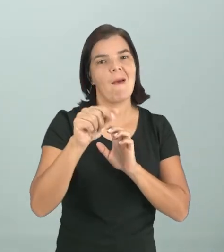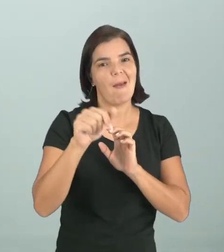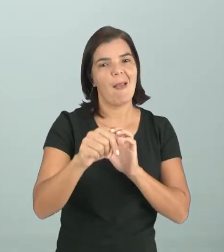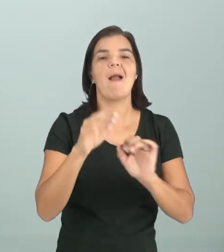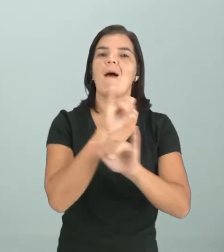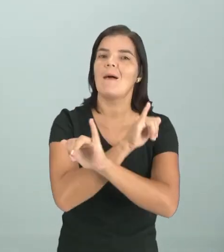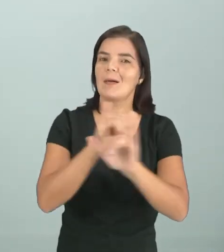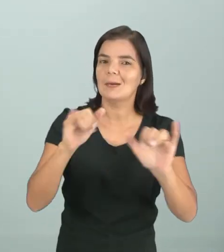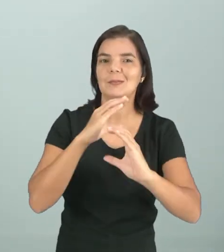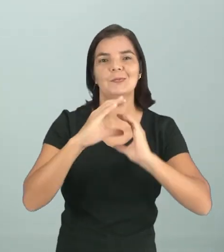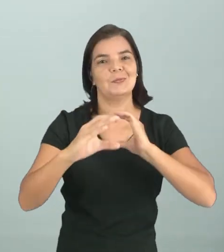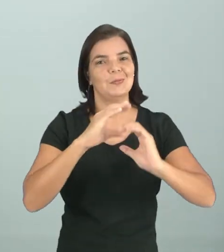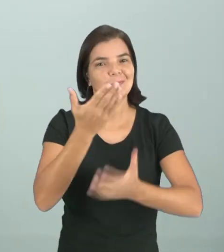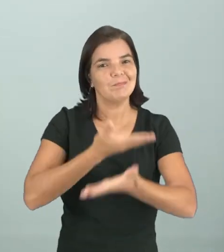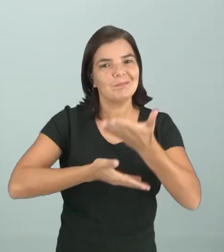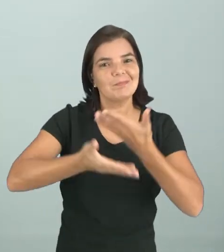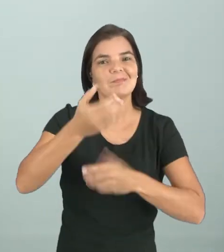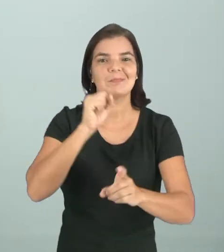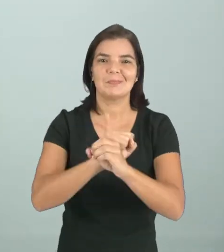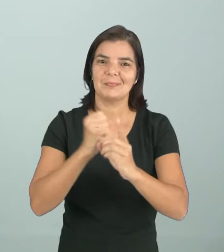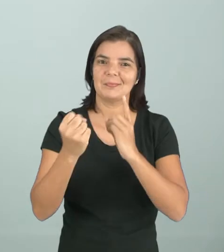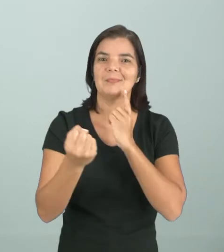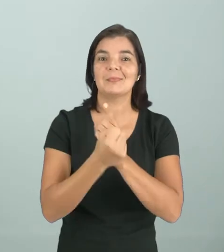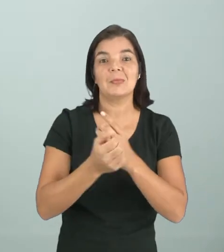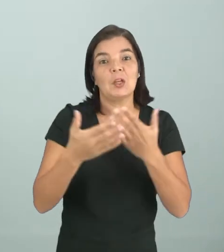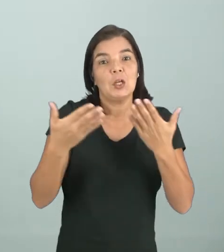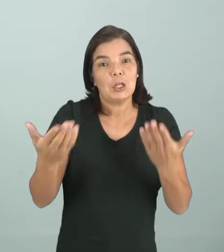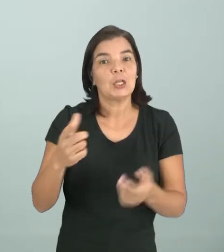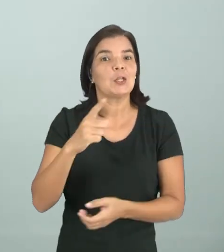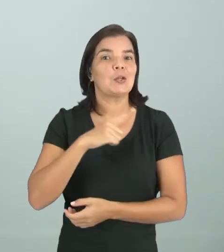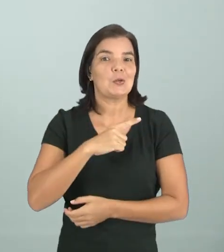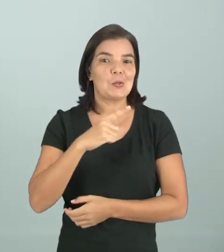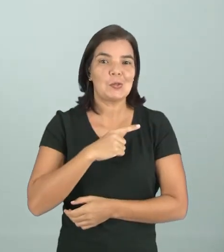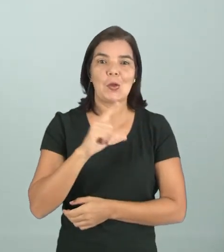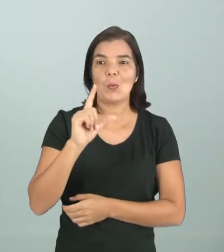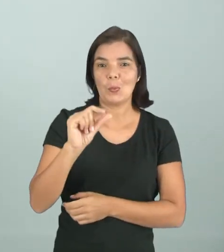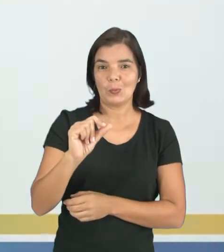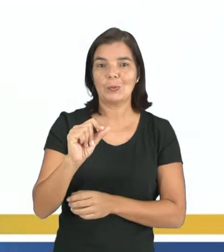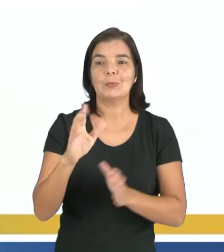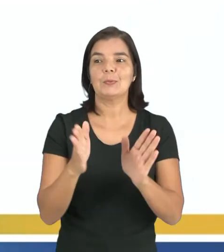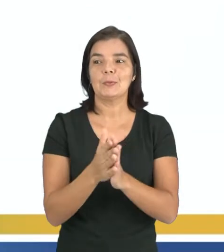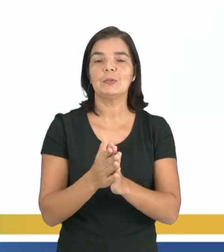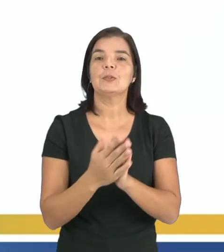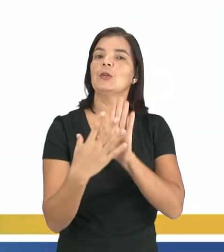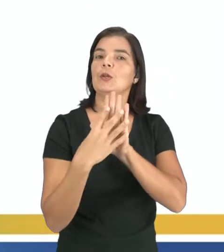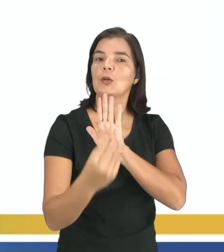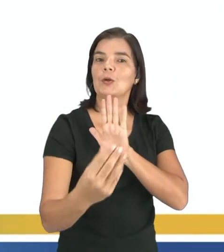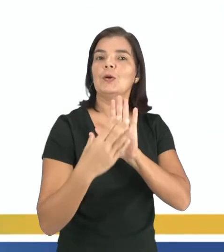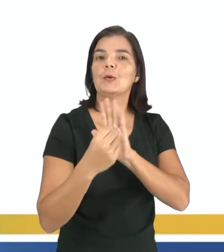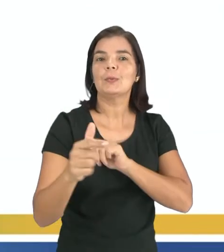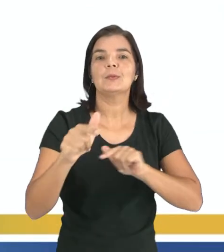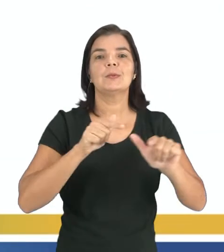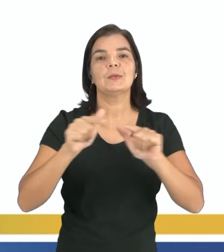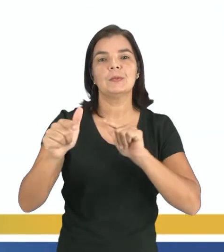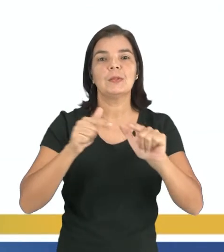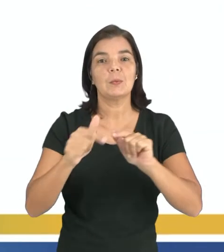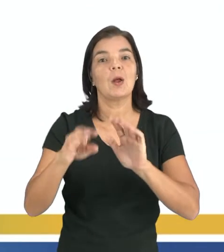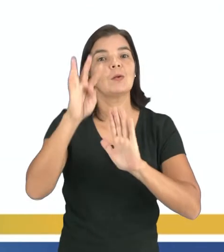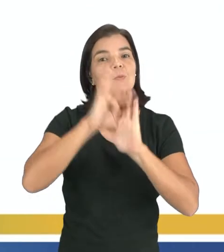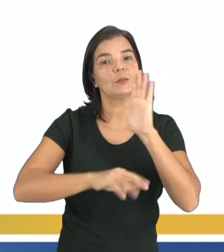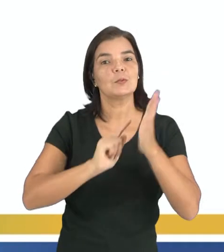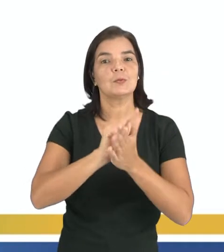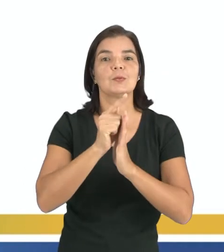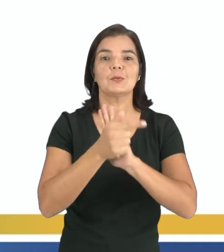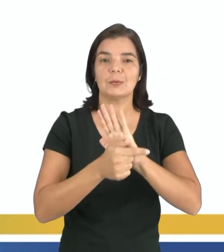de comunicação, de interação social. Então aqui nós temos um pouquinho dos memes para poder trabalhá-lo como gênero